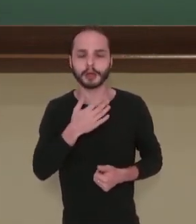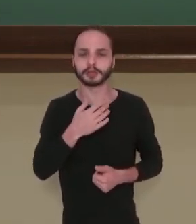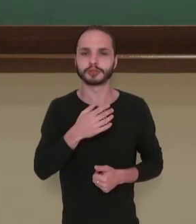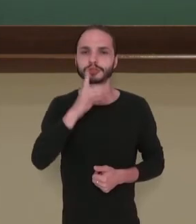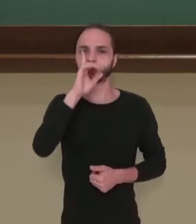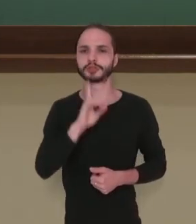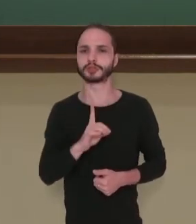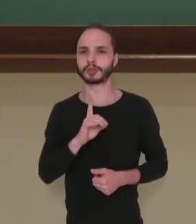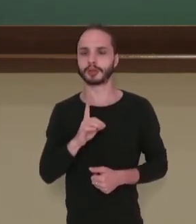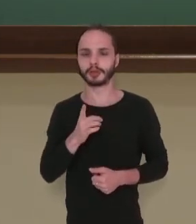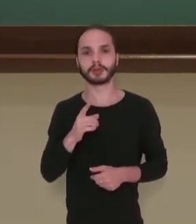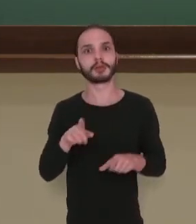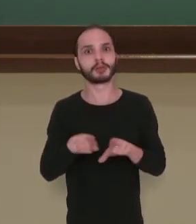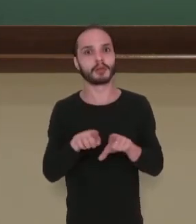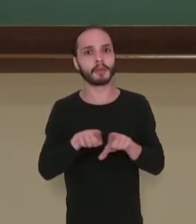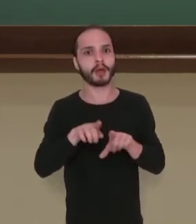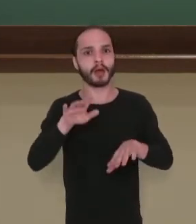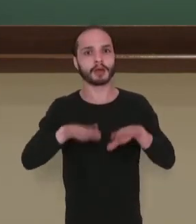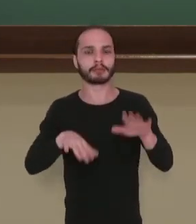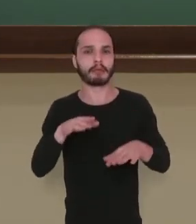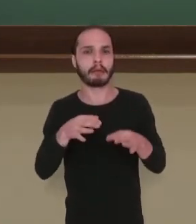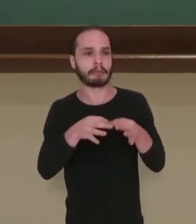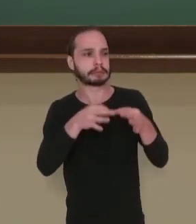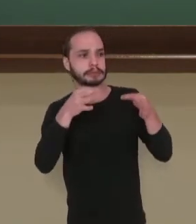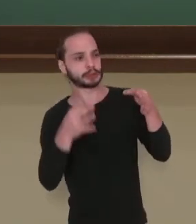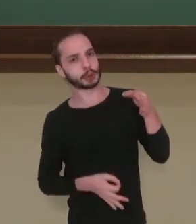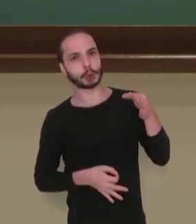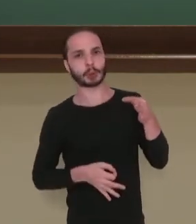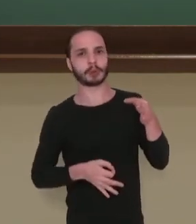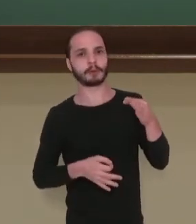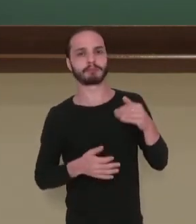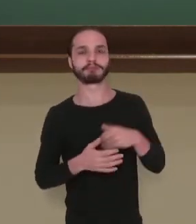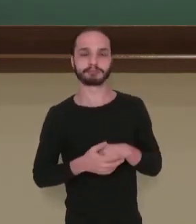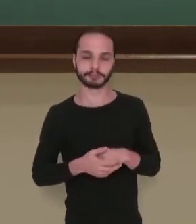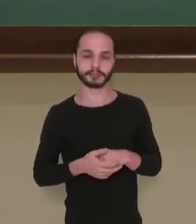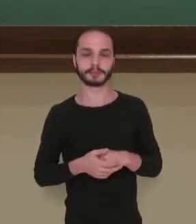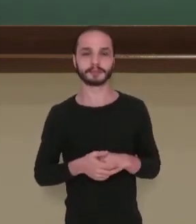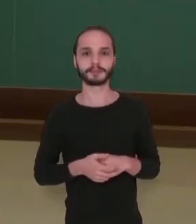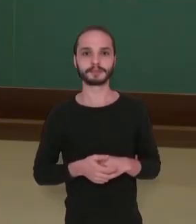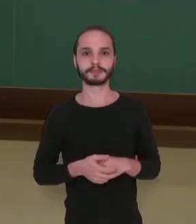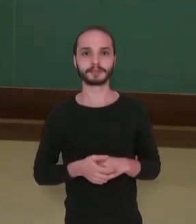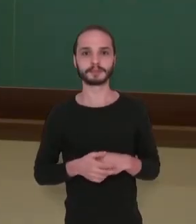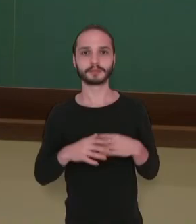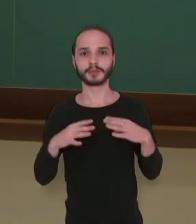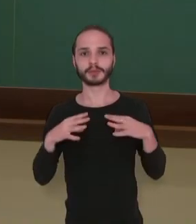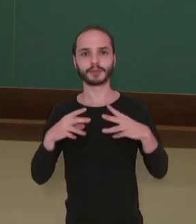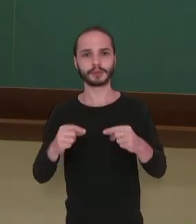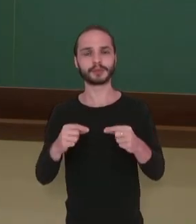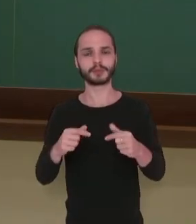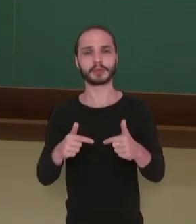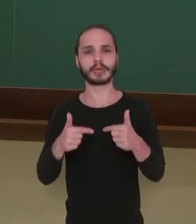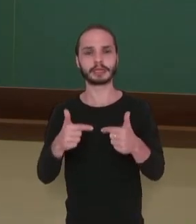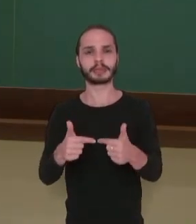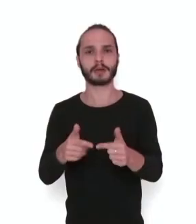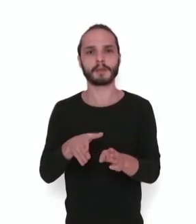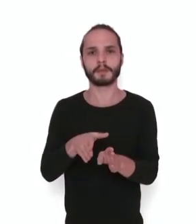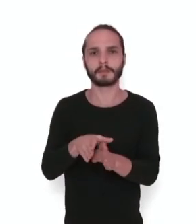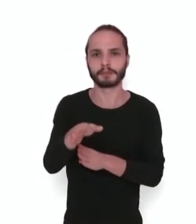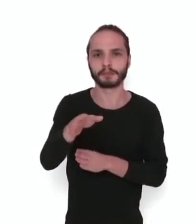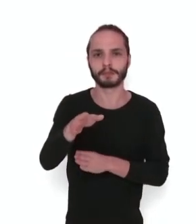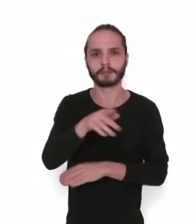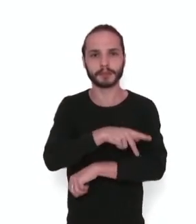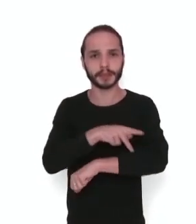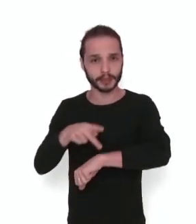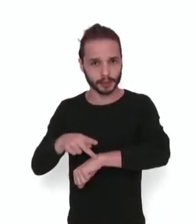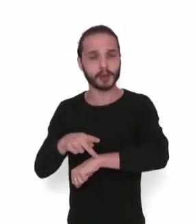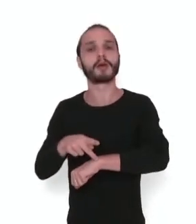escolar acabe praticando um ato de injustiça. Todas as ações pedagógicas disciplinares previstas no regimento escolar